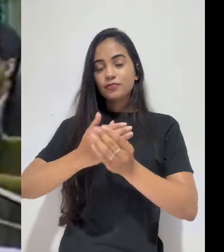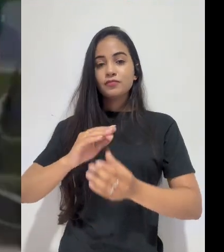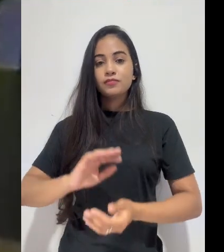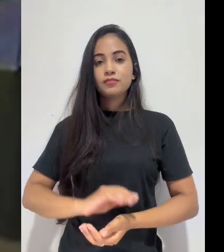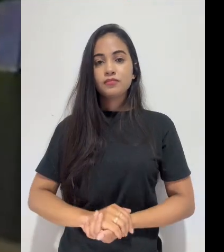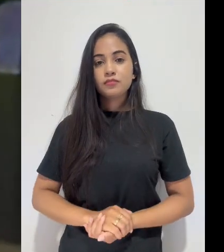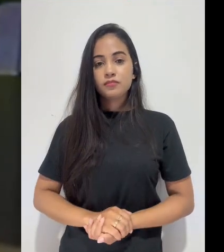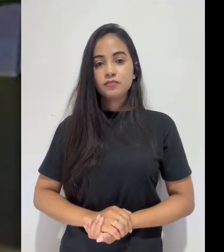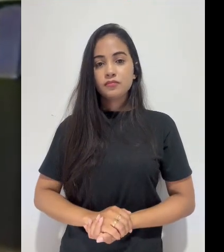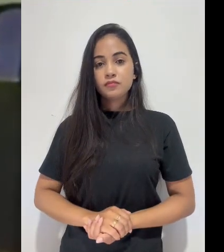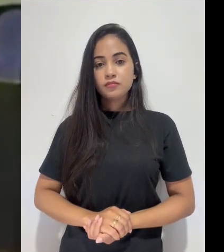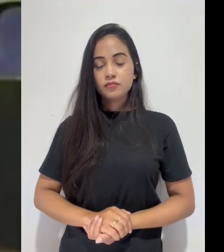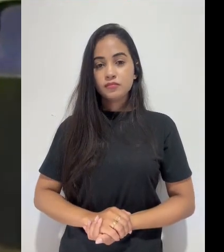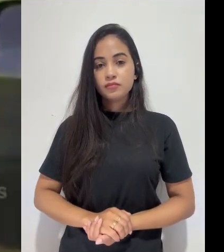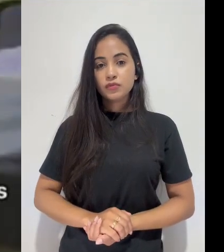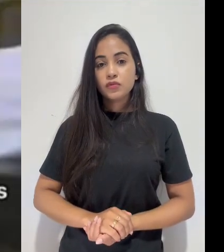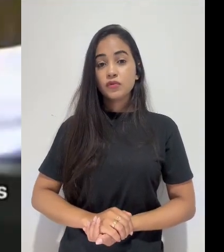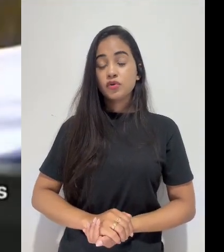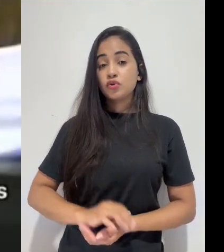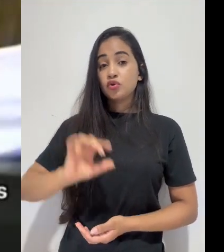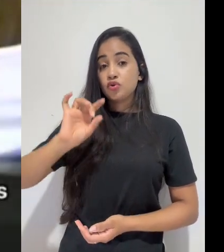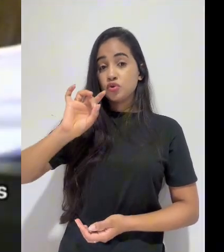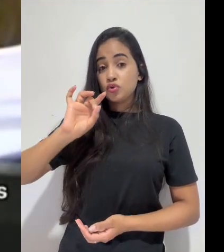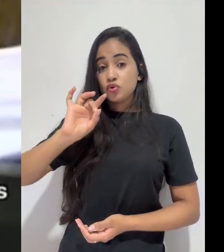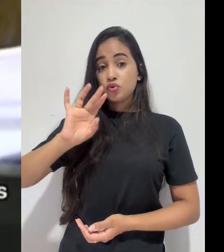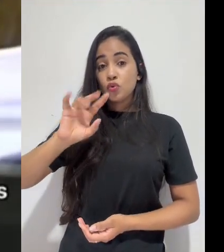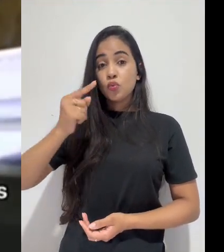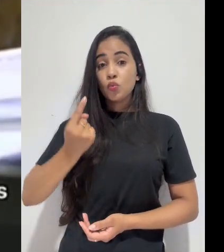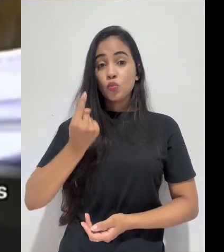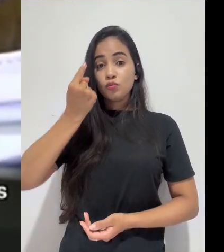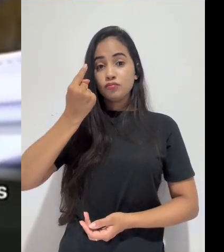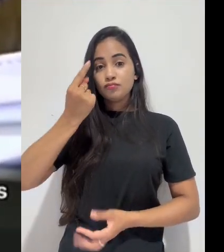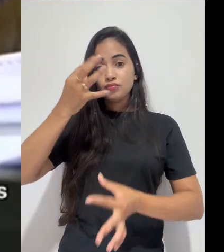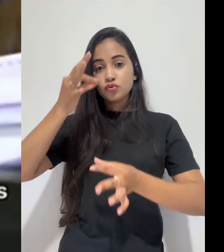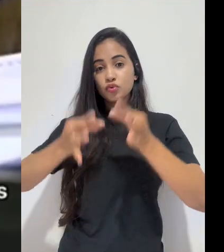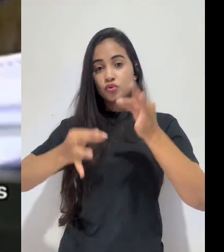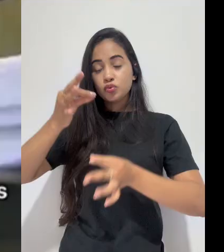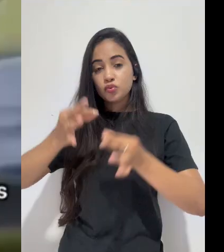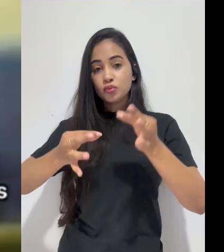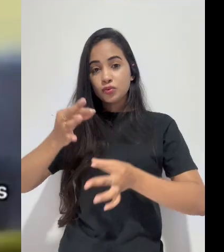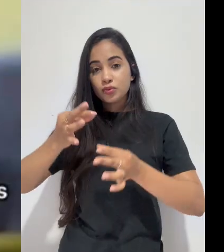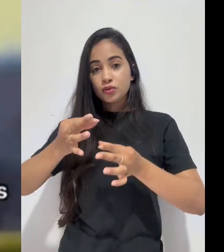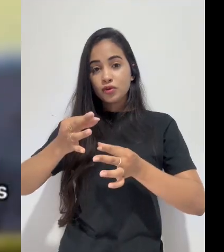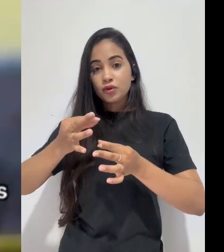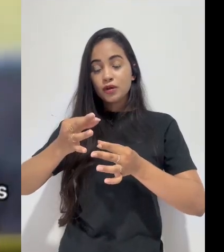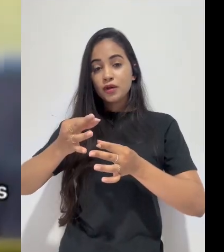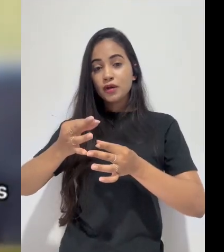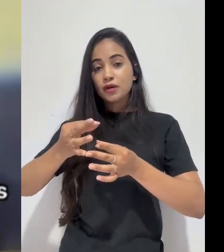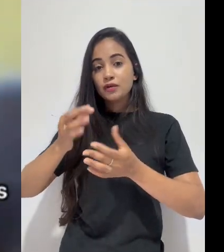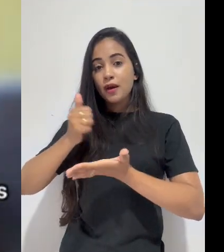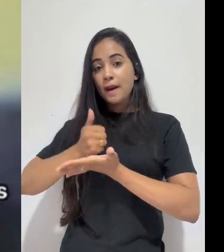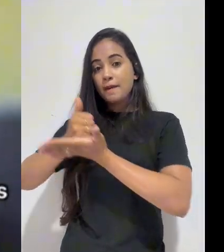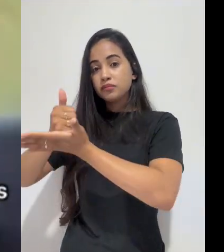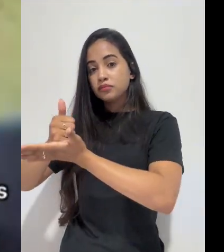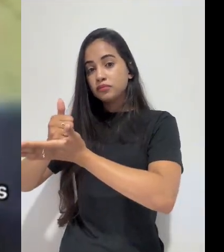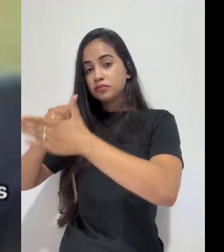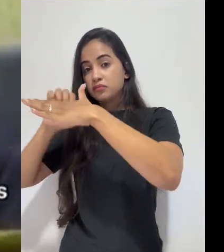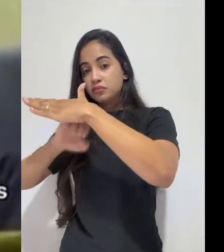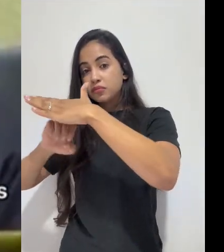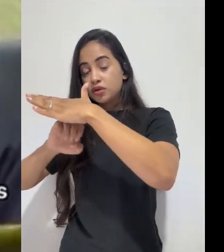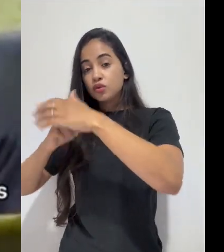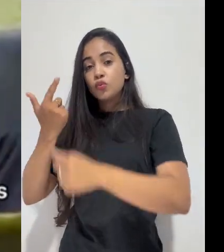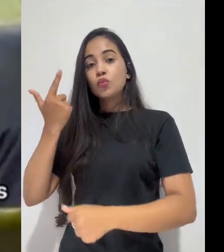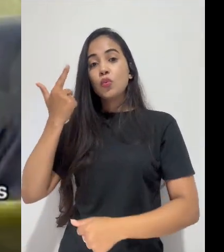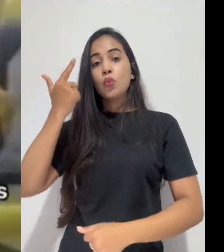processo. No julgamento, apenas o juiz representante dos empregadores deu voto favorável à empresa.